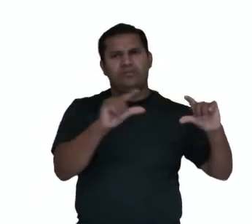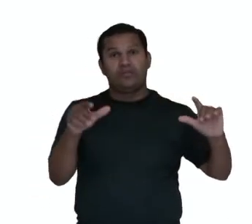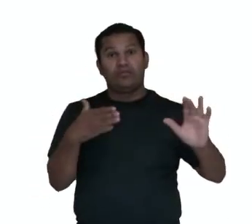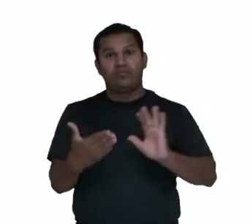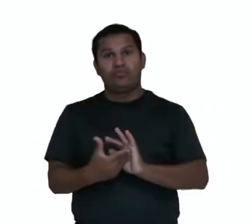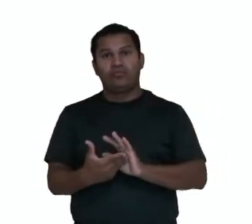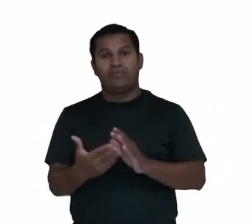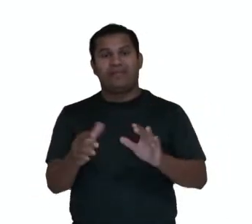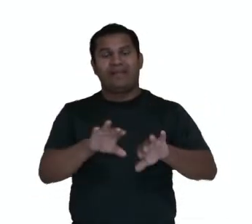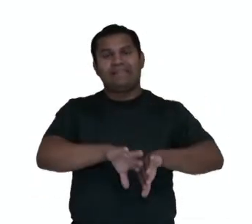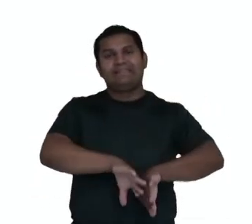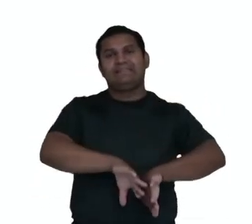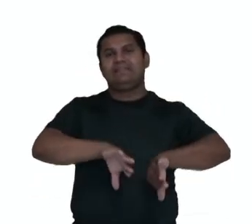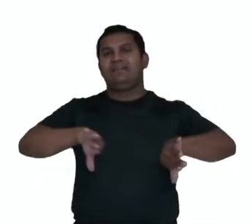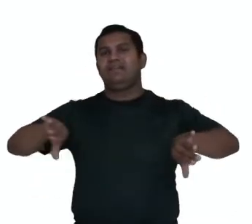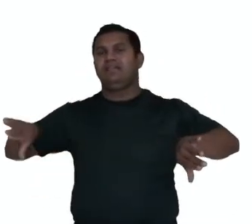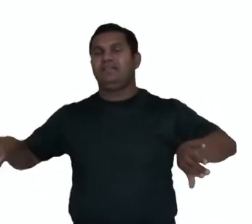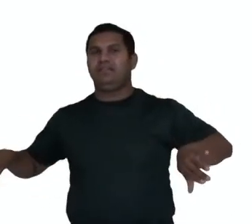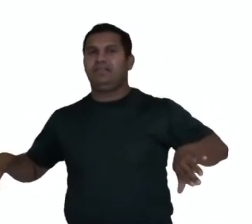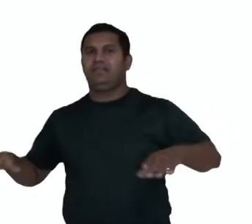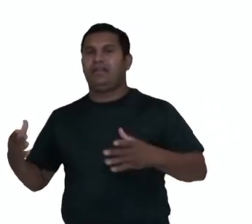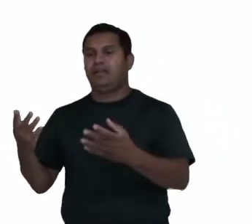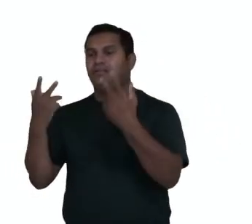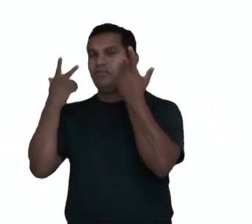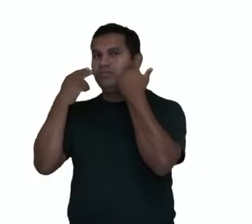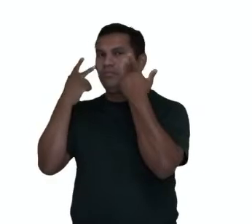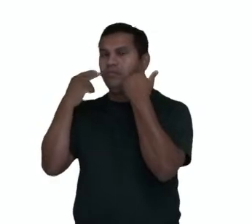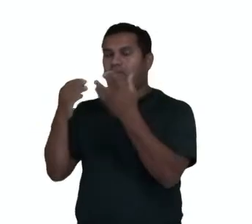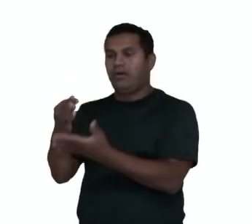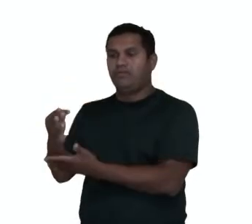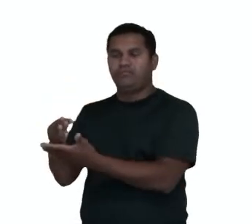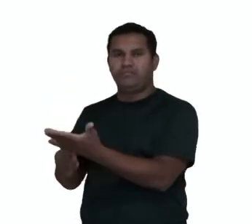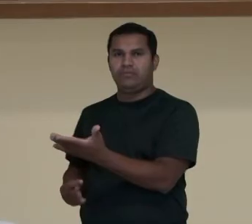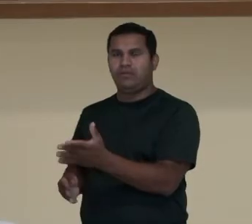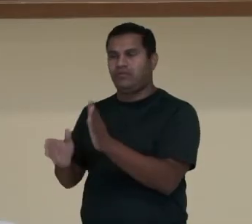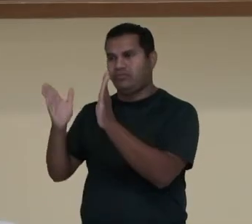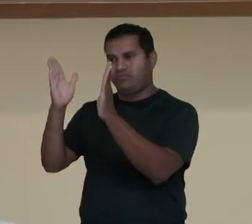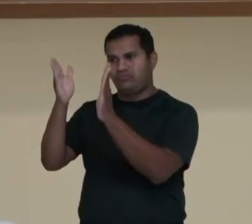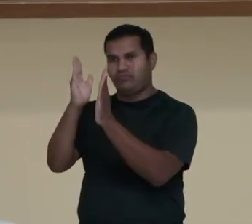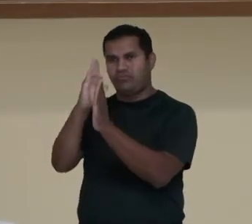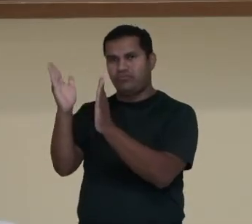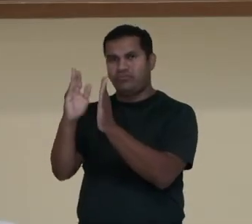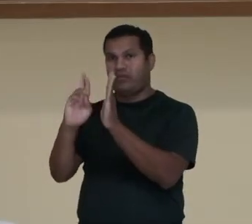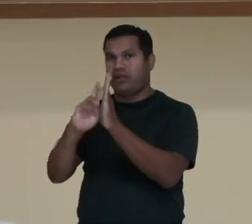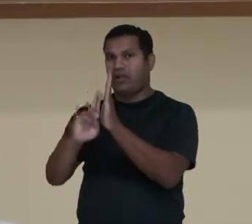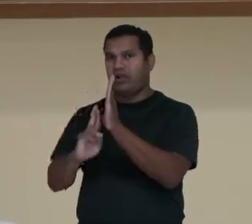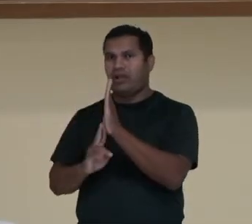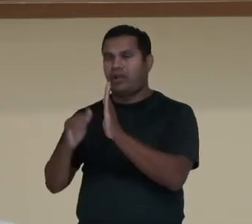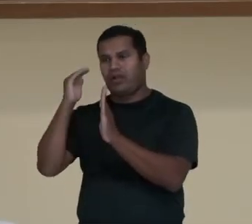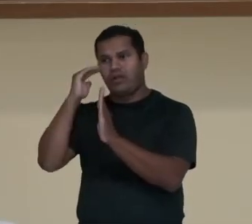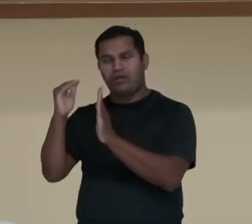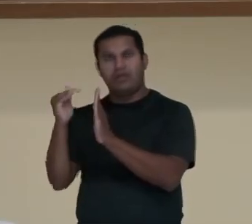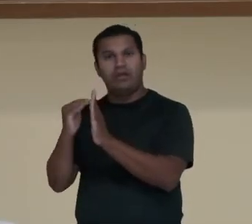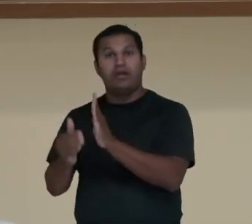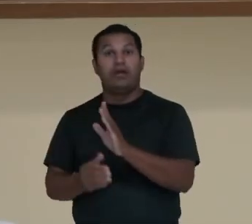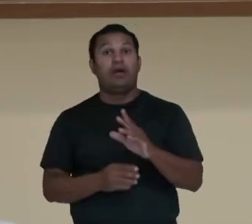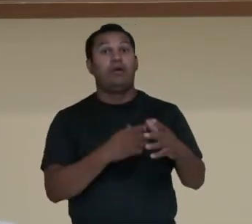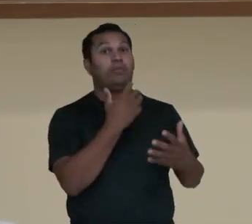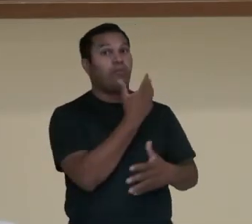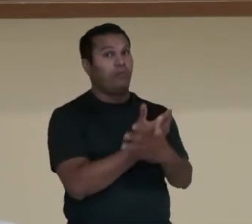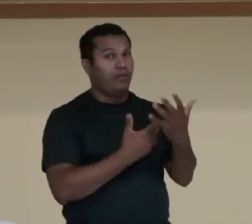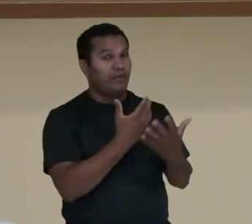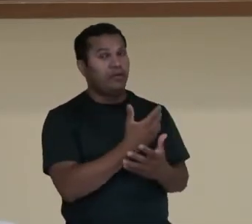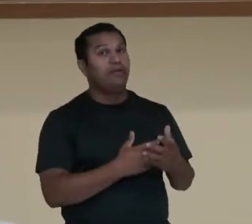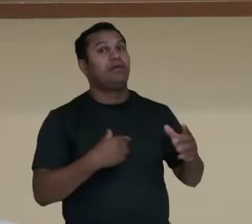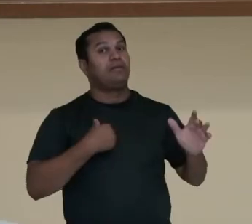algum modo de uma estrutura gramatical padrão, a fim de dar destaque a algum dos seus elementos. Vejamos uma figura de linguagem,